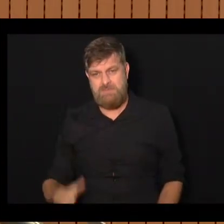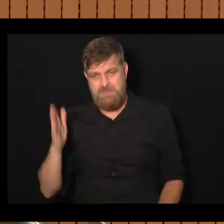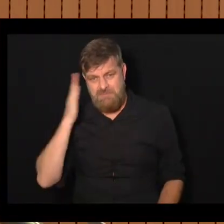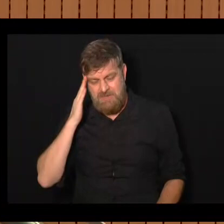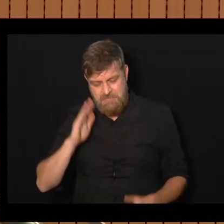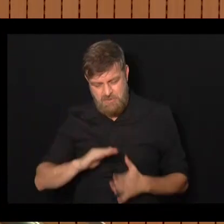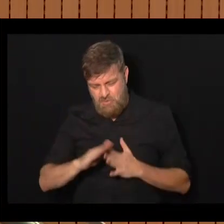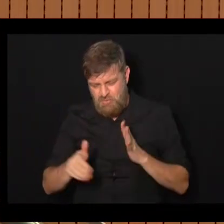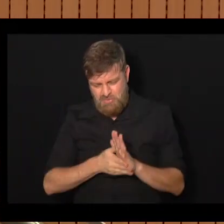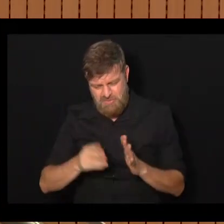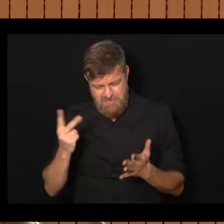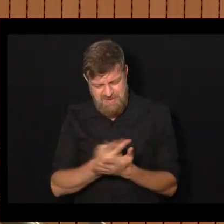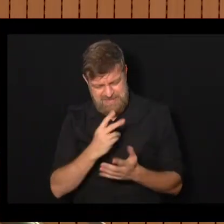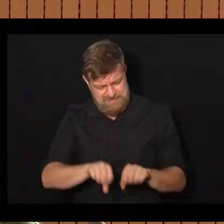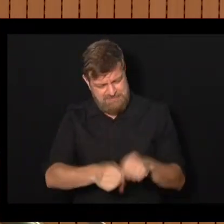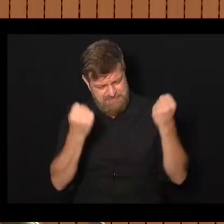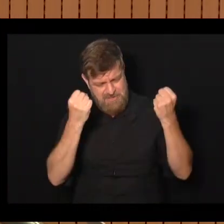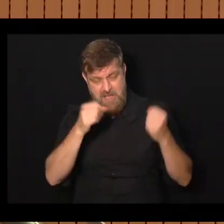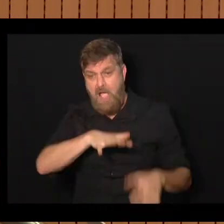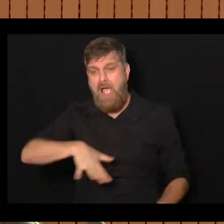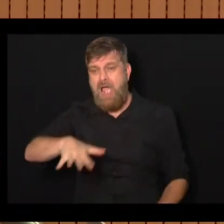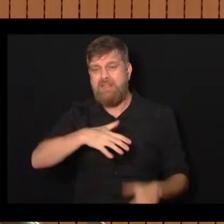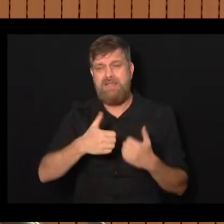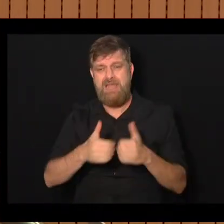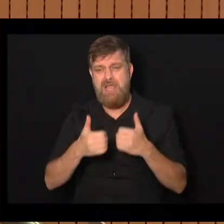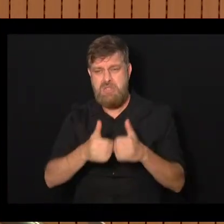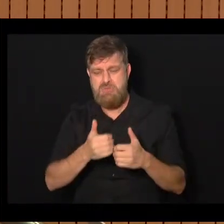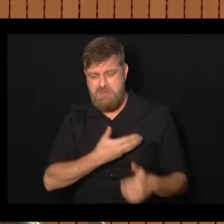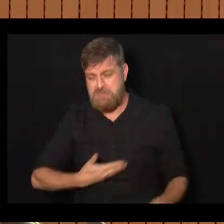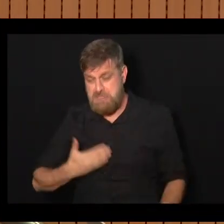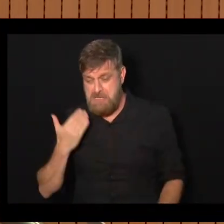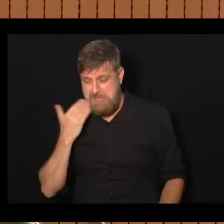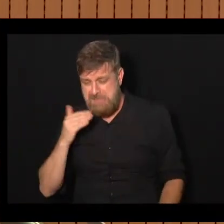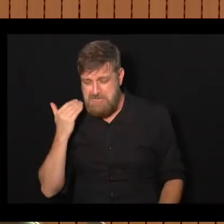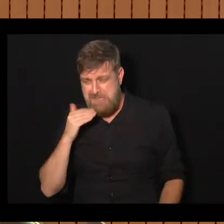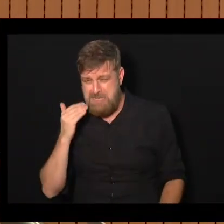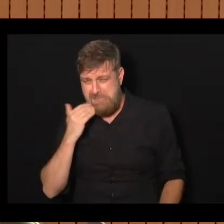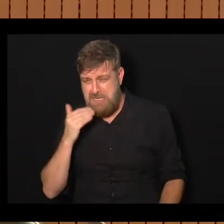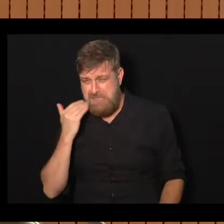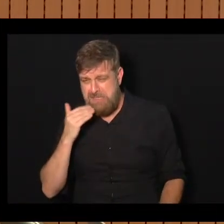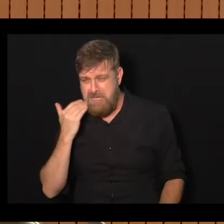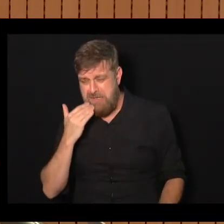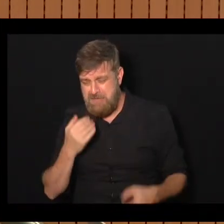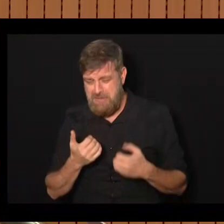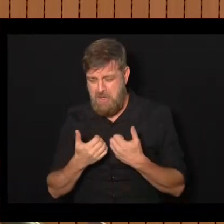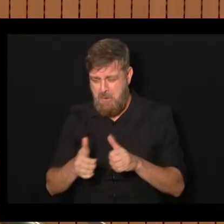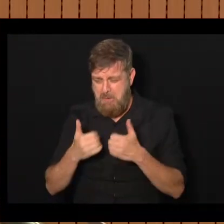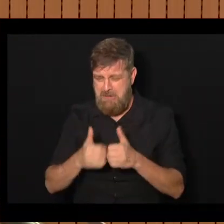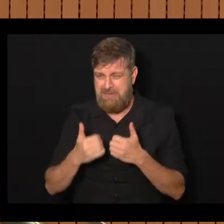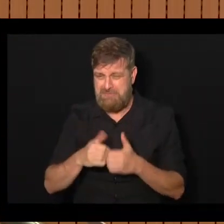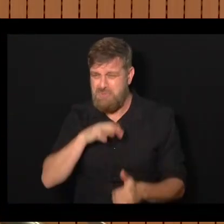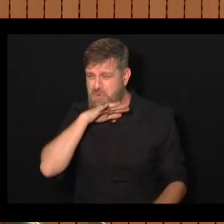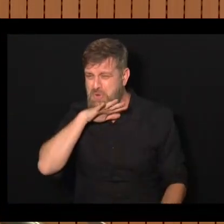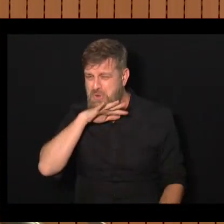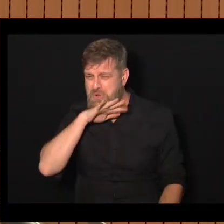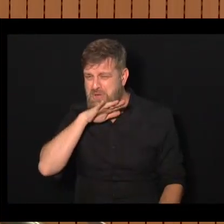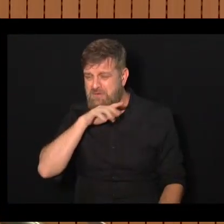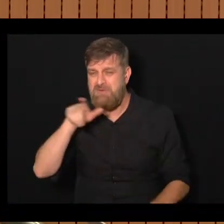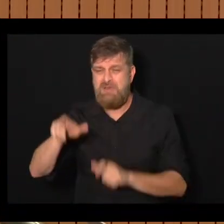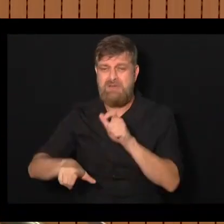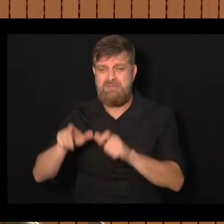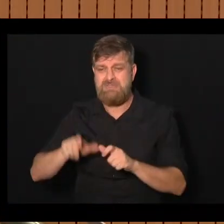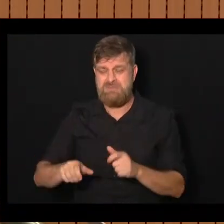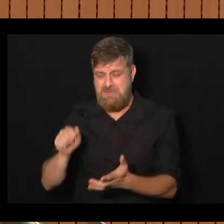desmando do transporte da cidade, com ônibus precários, com ônibus destruídos, com pessoas que